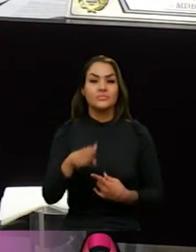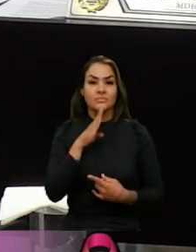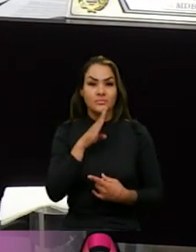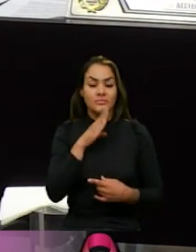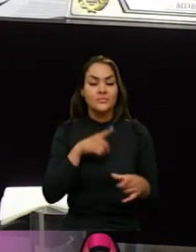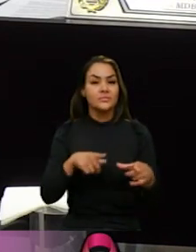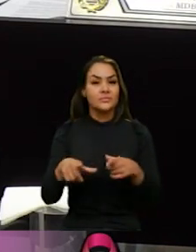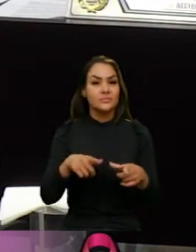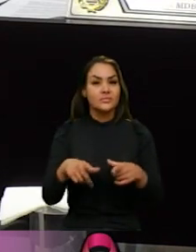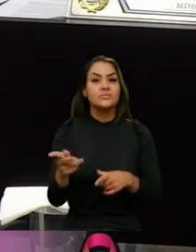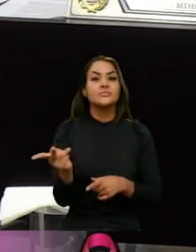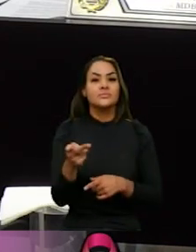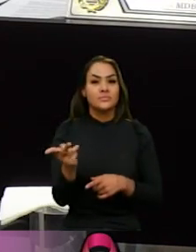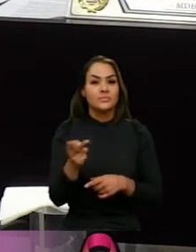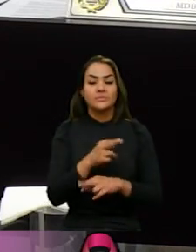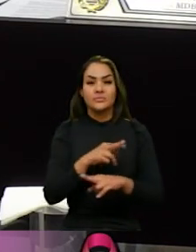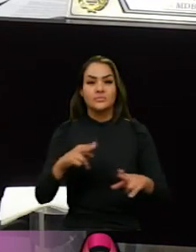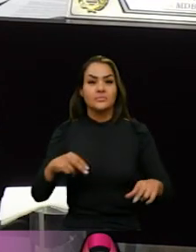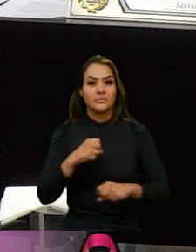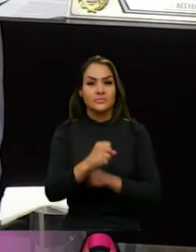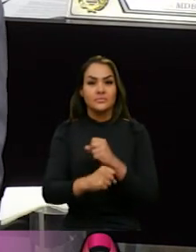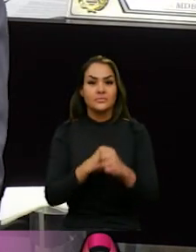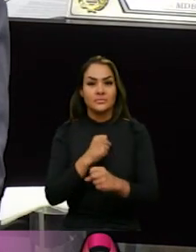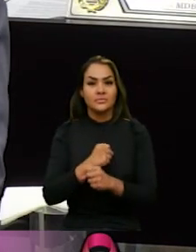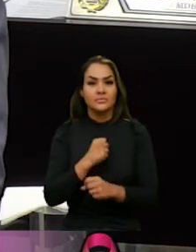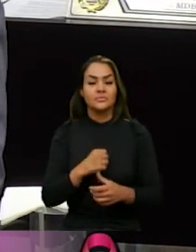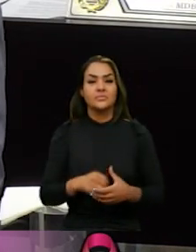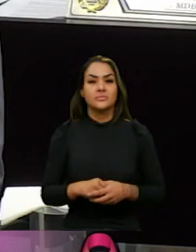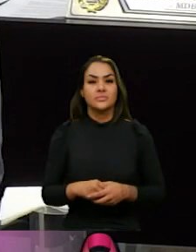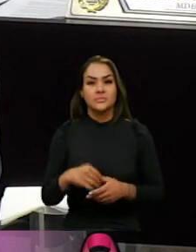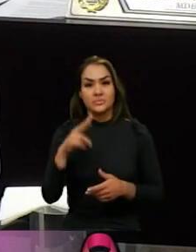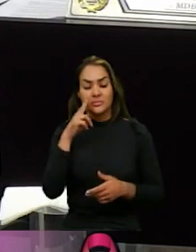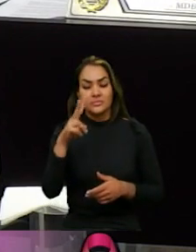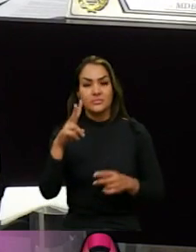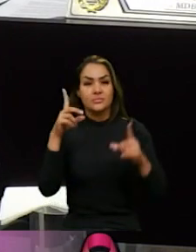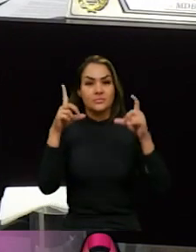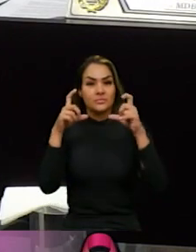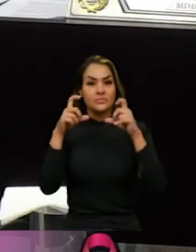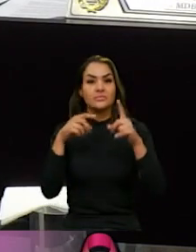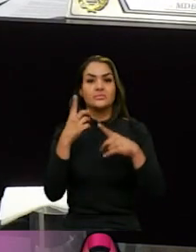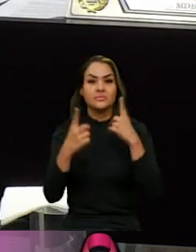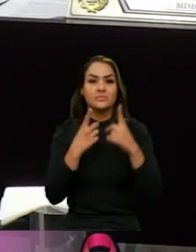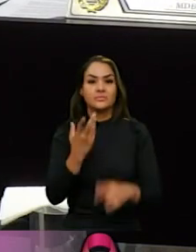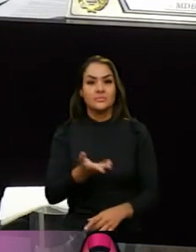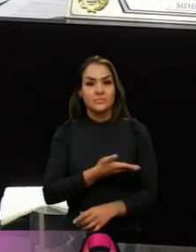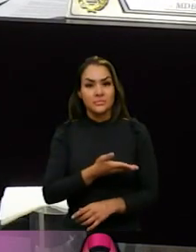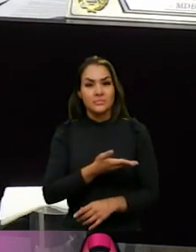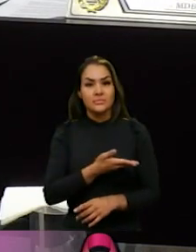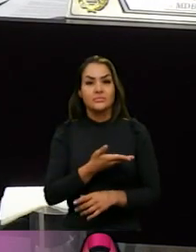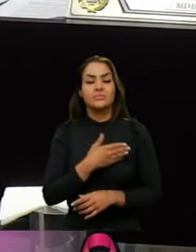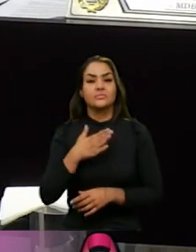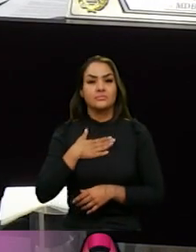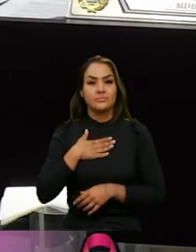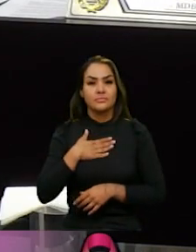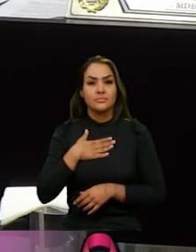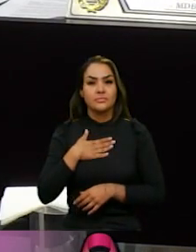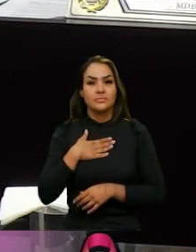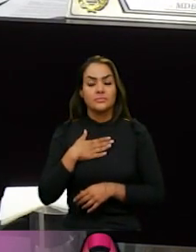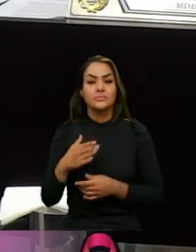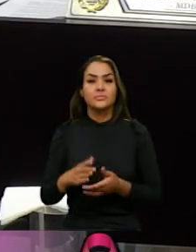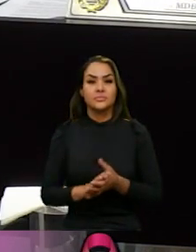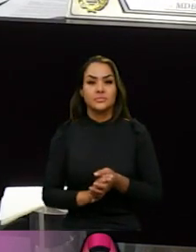através das publicações, das redes sociais. Vi nas fotos ali alguns amigos em comum, Edmar Cavazana, meu amigo de